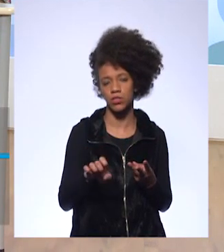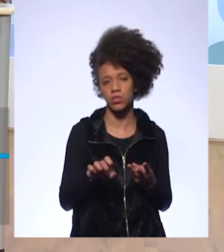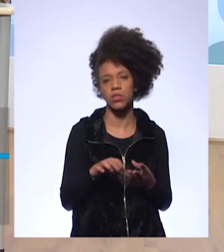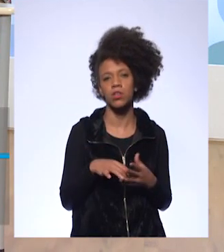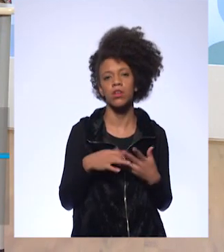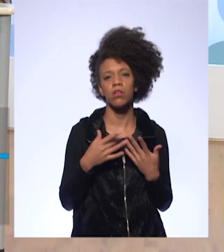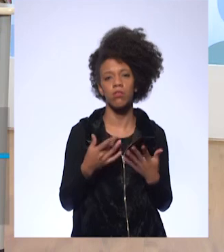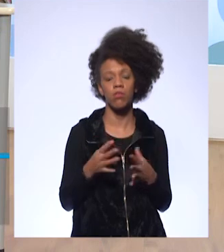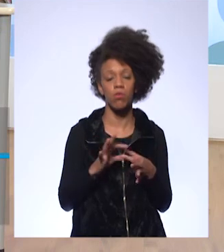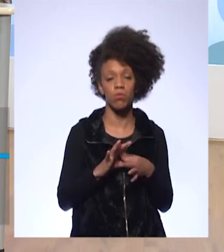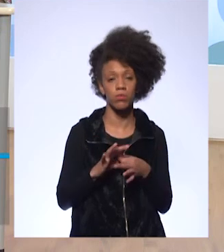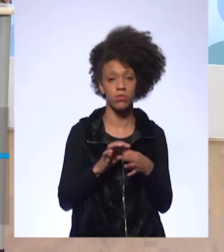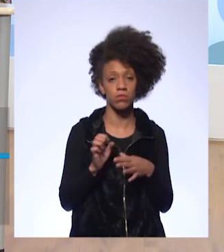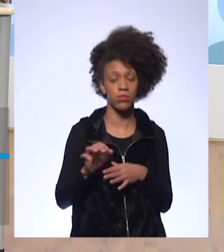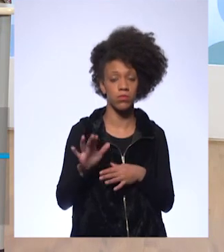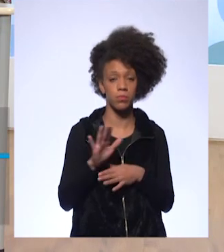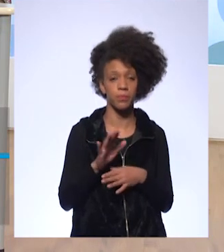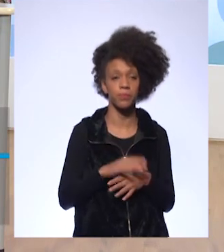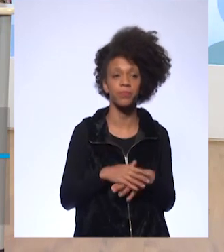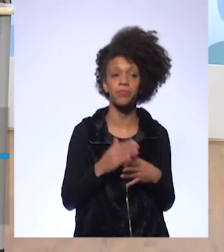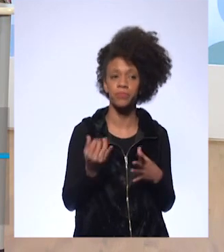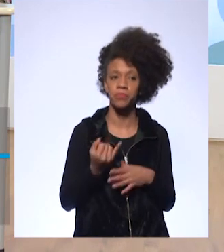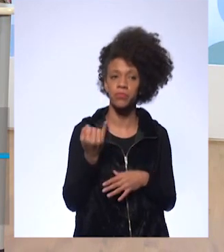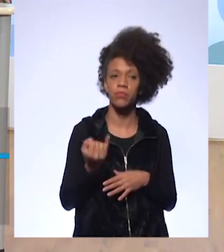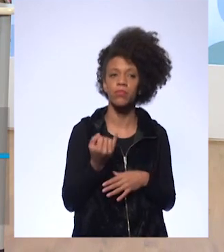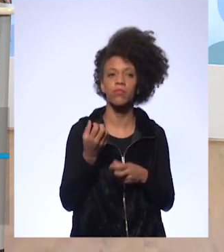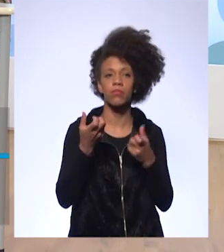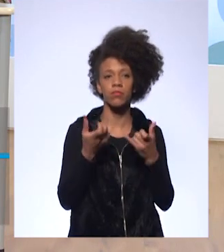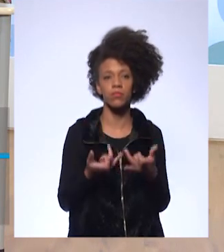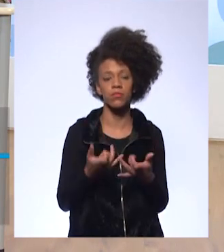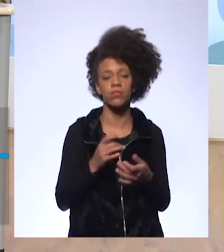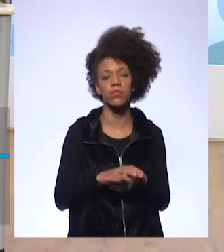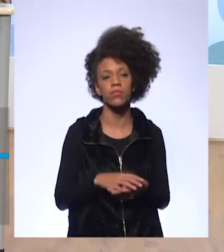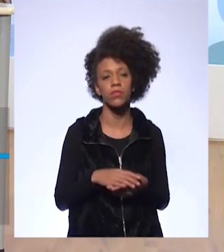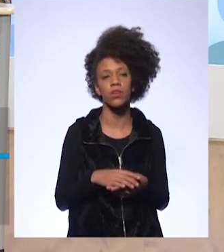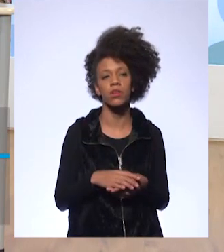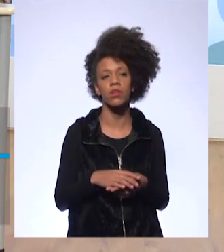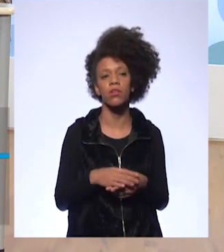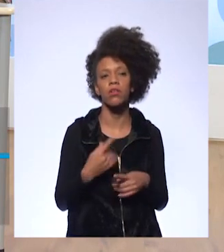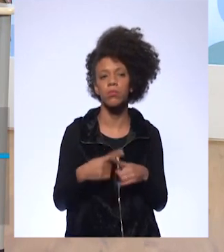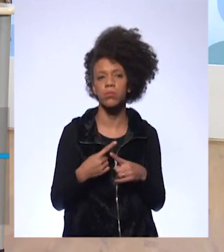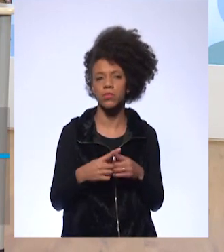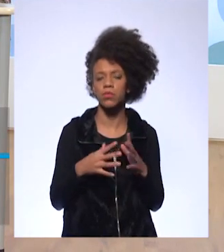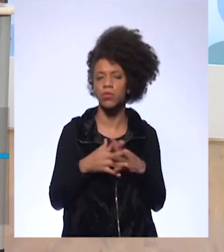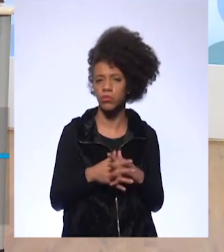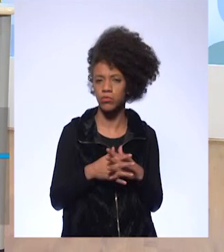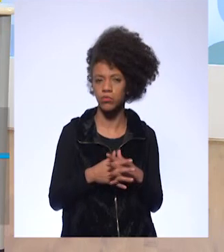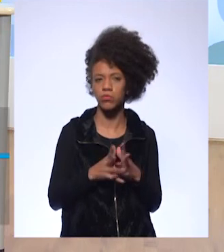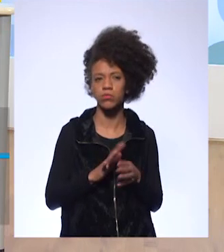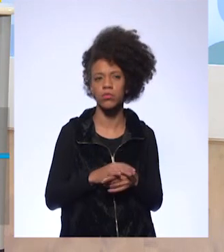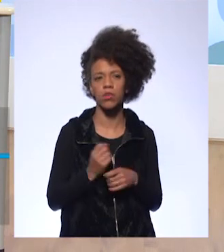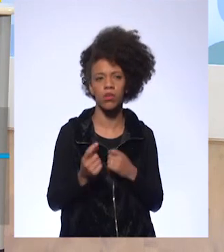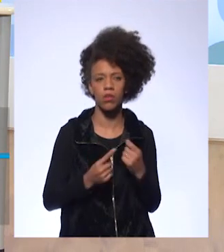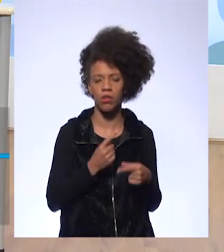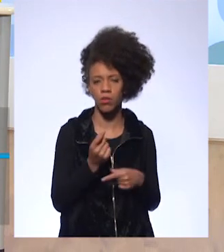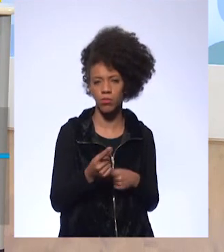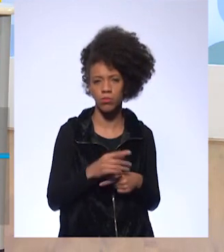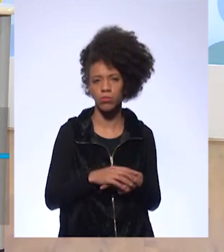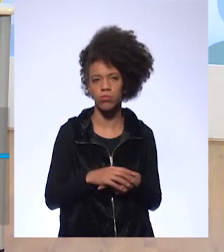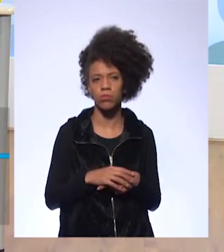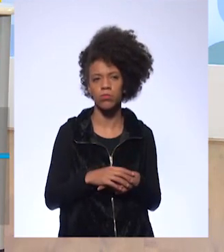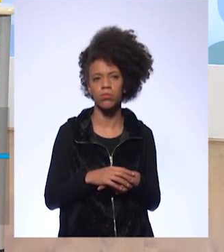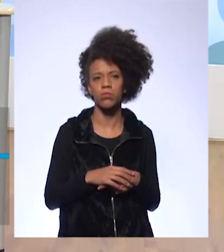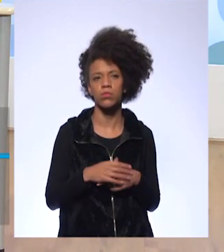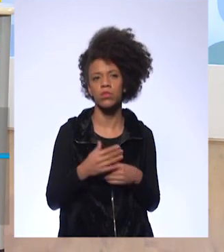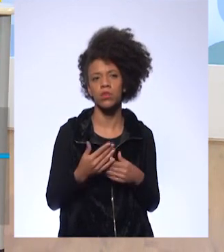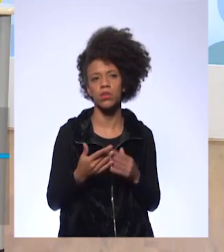aí da União Europeia. Então é importante retratar isso, né? Porque ainda se confunde, né? Porque a imprensa